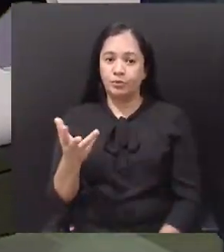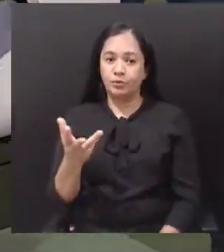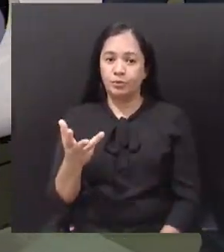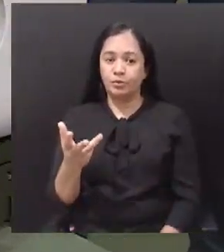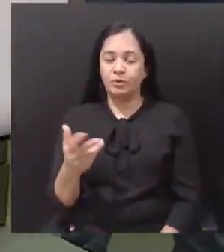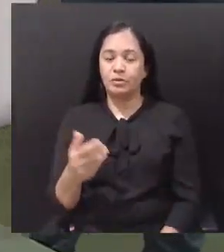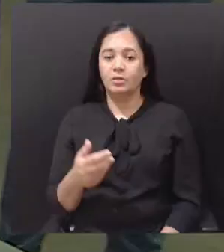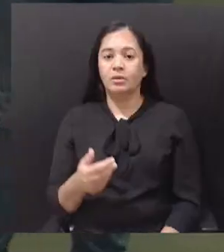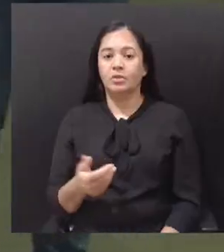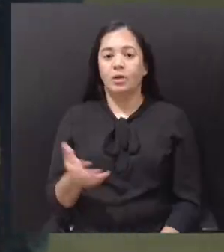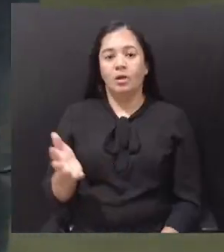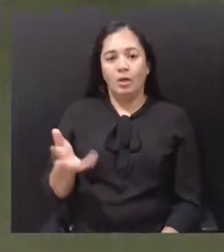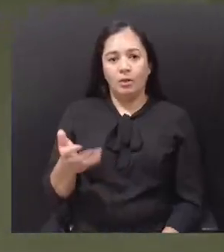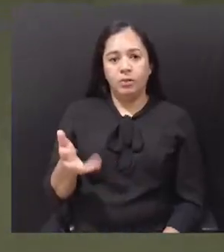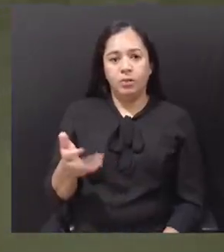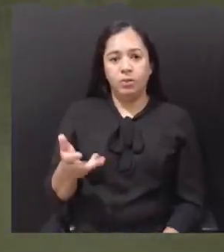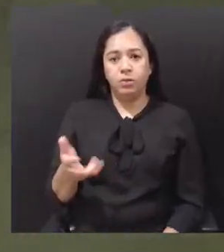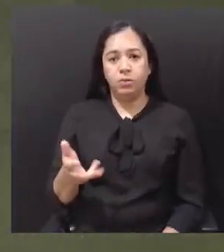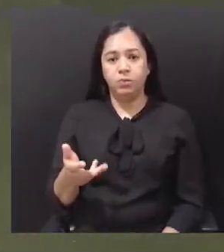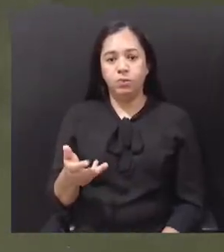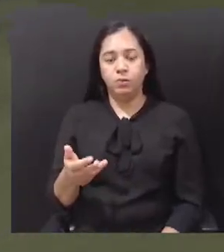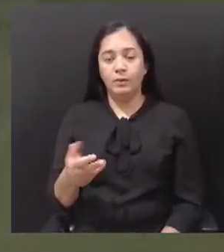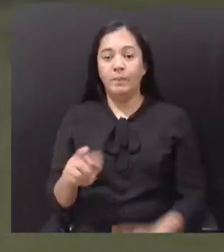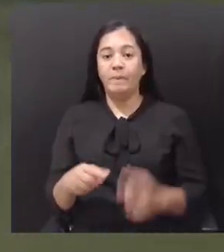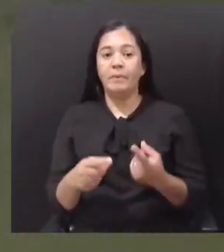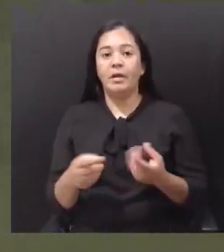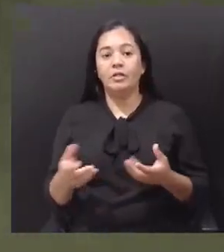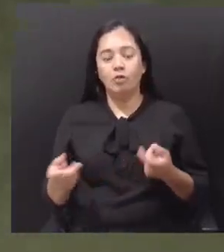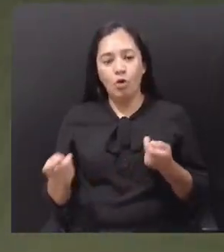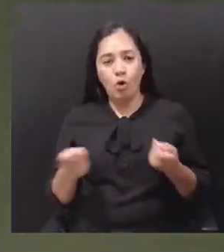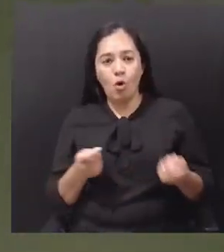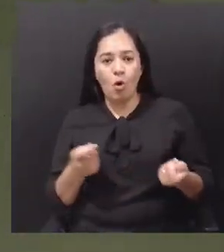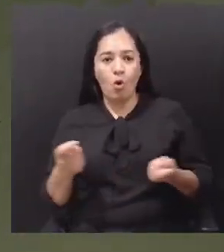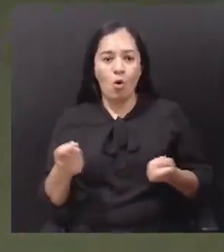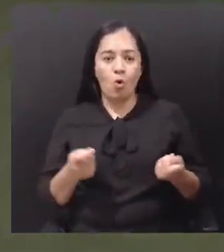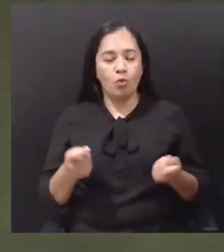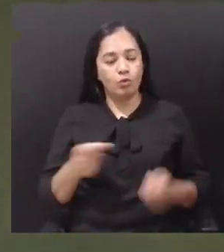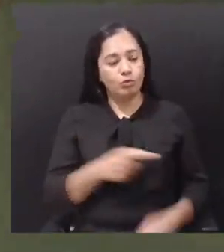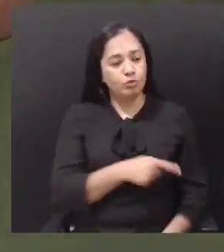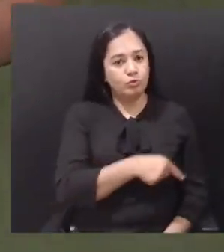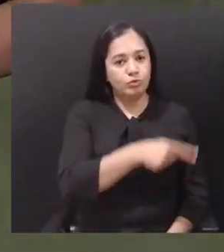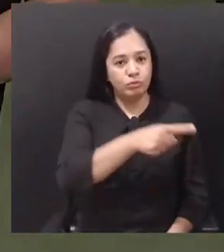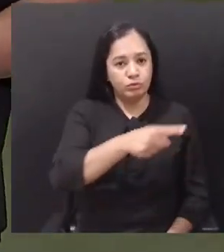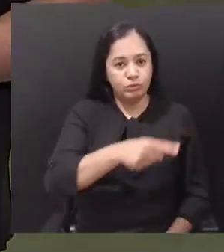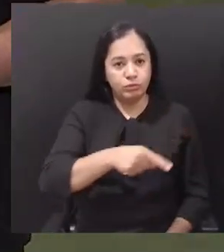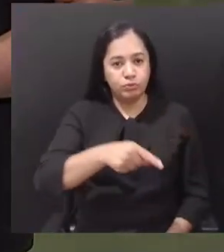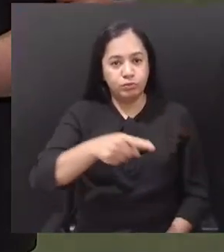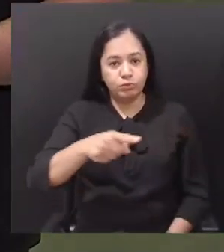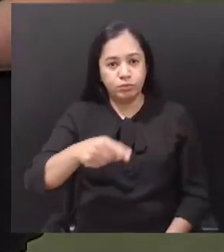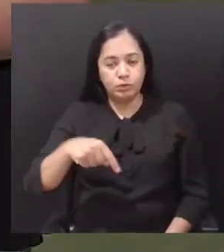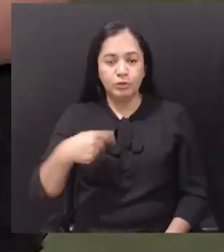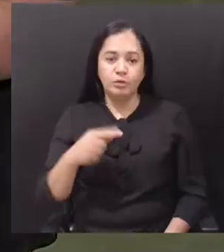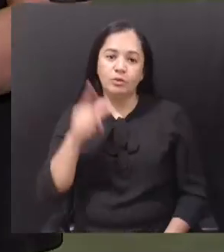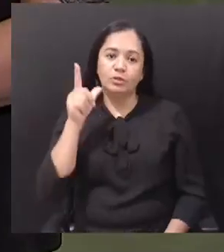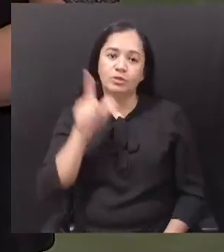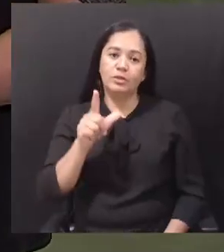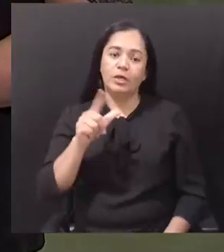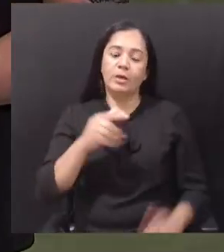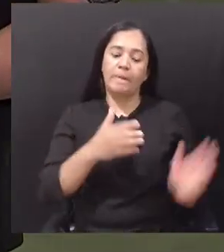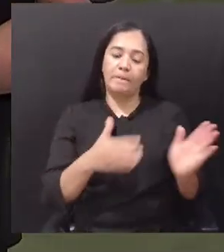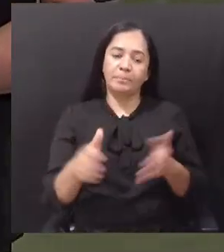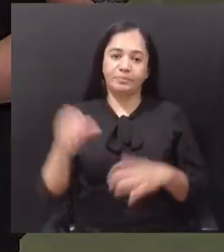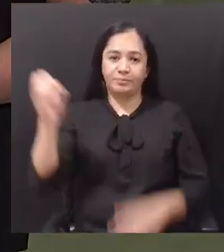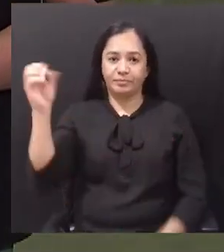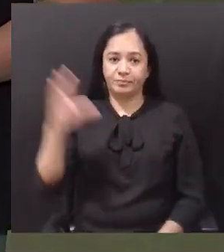os elétrons por si, mas eles controlam a trajetória deles para a gente conseguir produzir essa luz especial que eu te contei, que a gente chama de luz